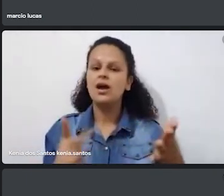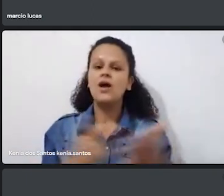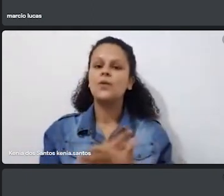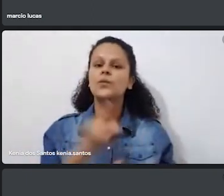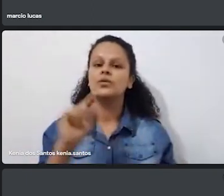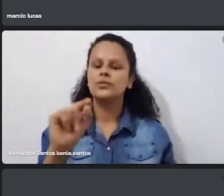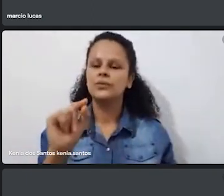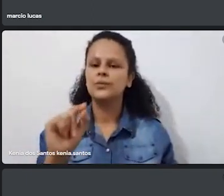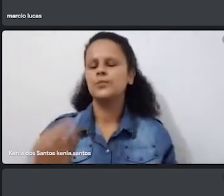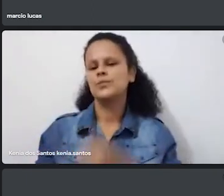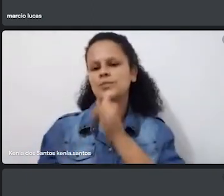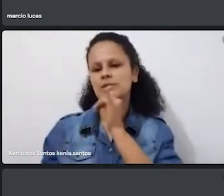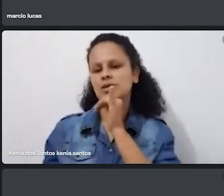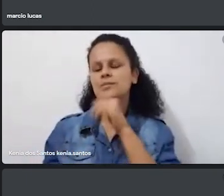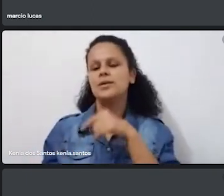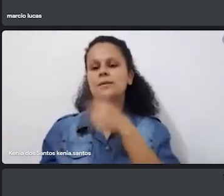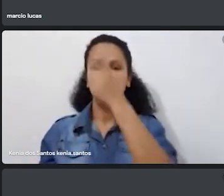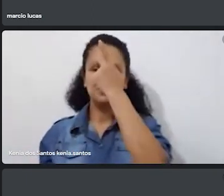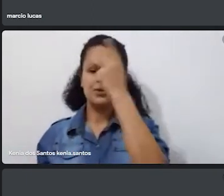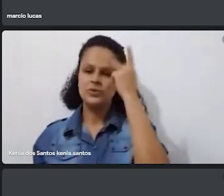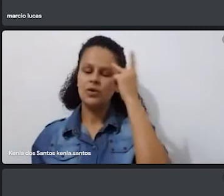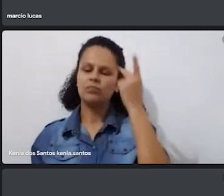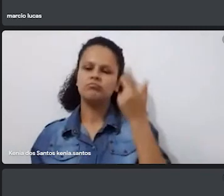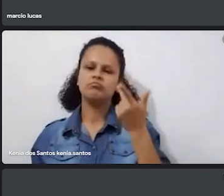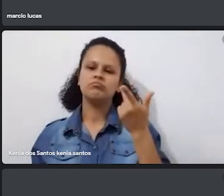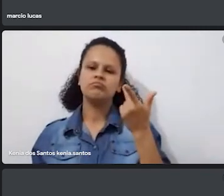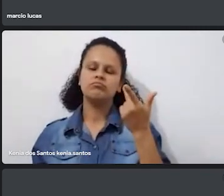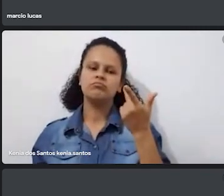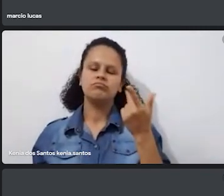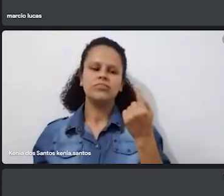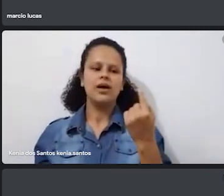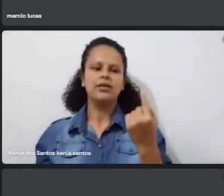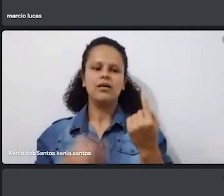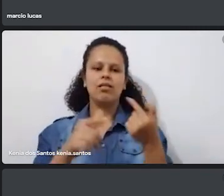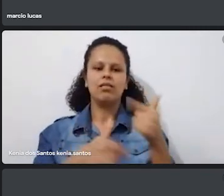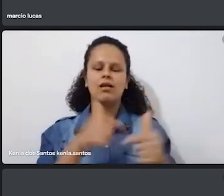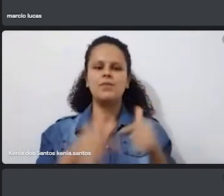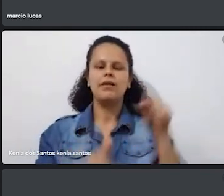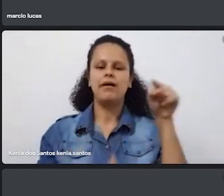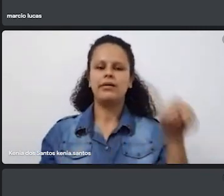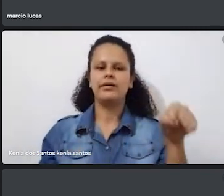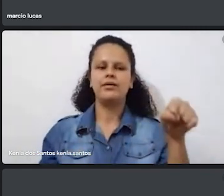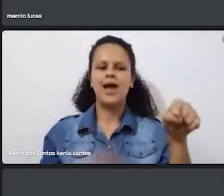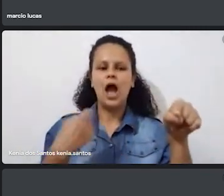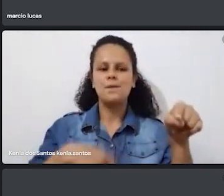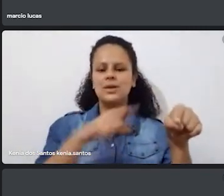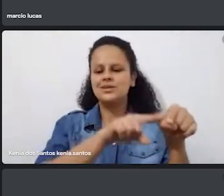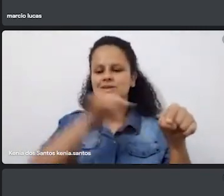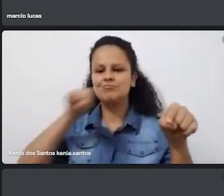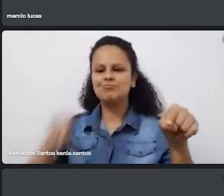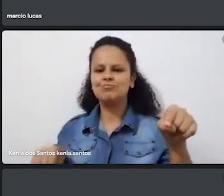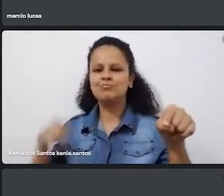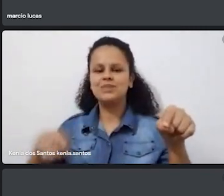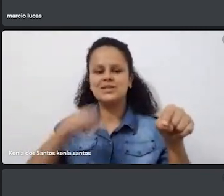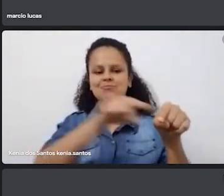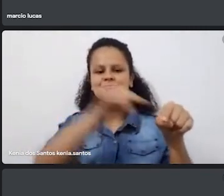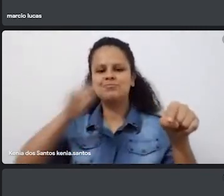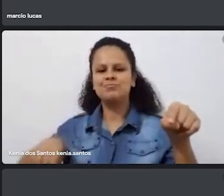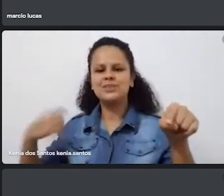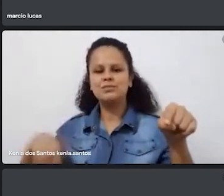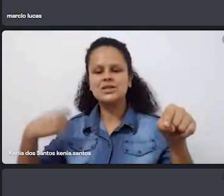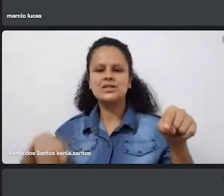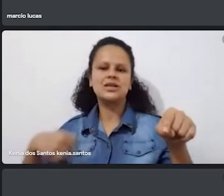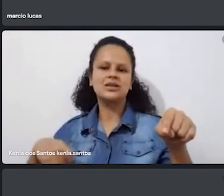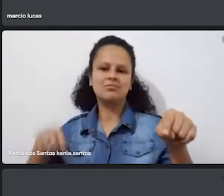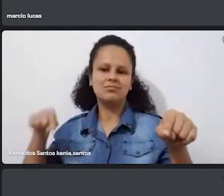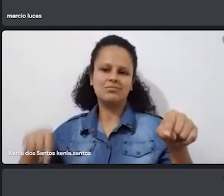um profissional de uma área ter que atuar na outra, na outra localidade. Igual, por exemplo, Capitão Enéas tinha que executar uma